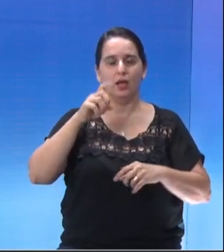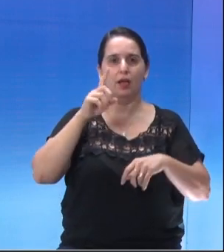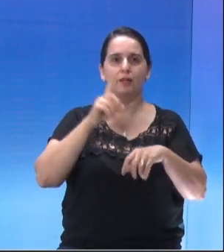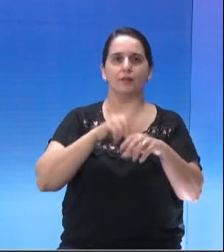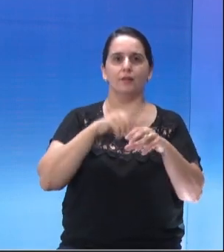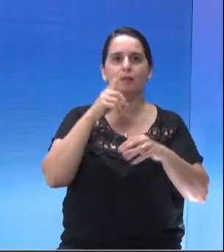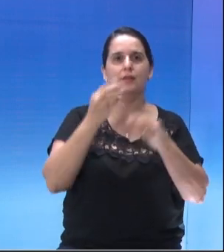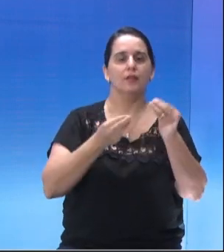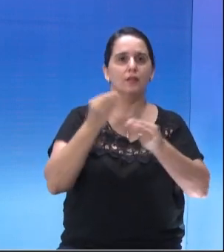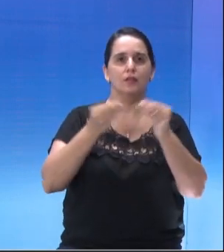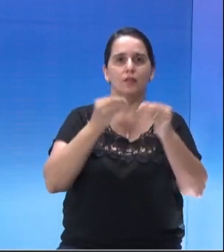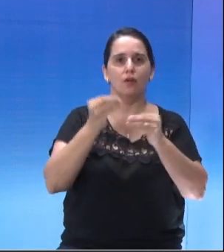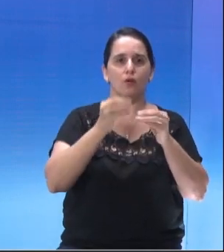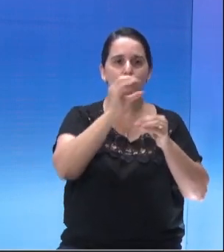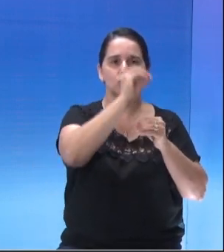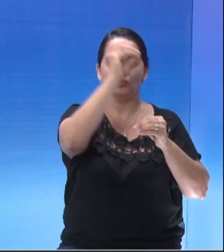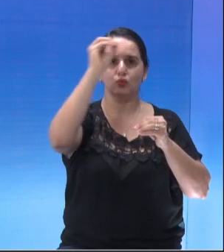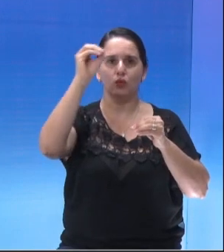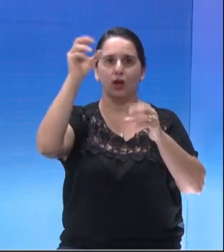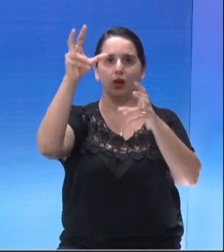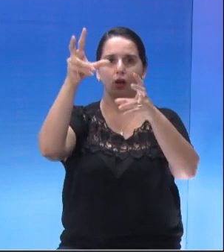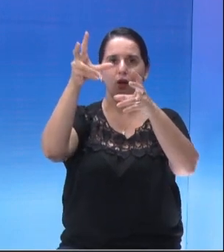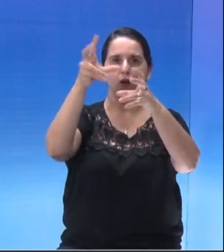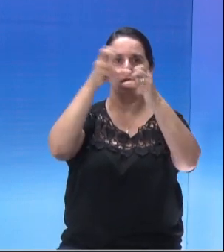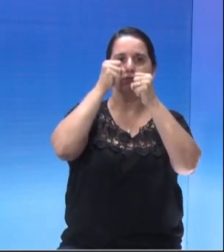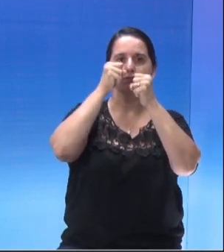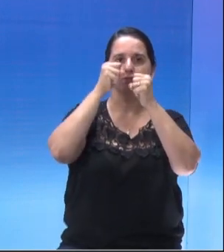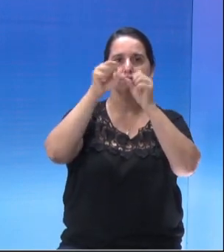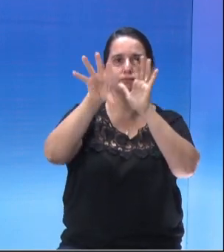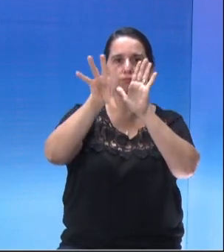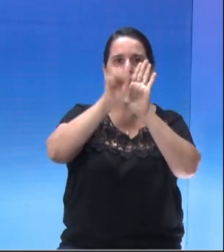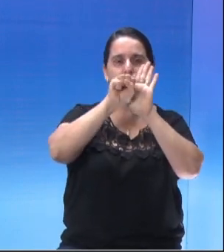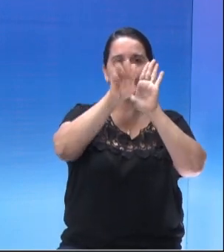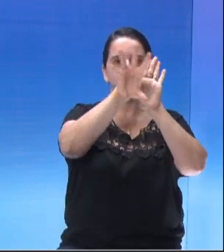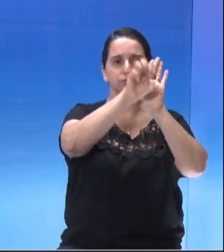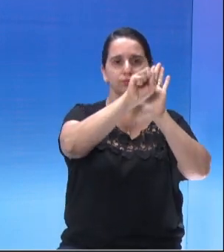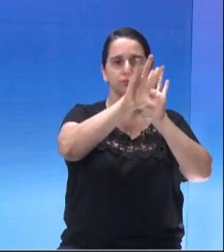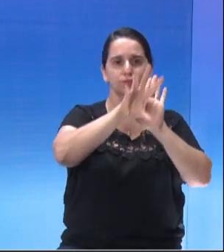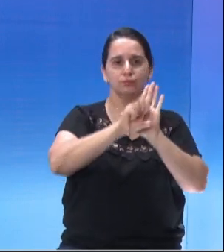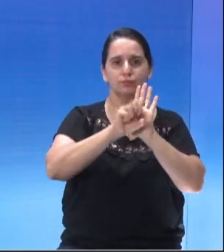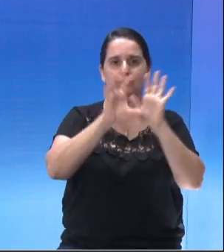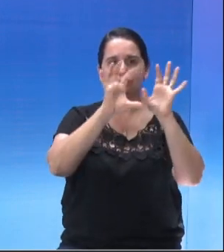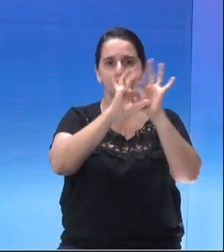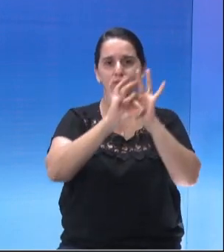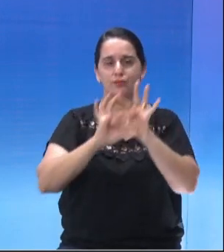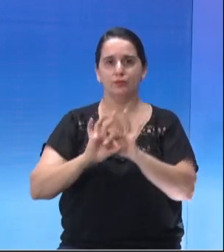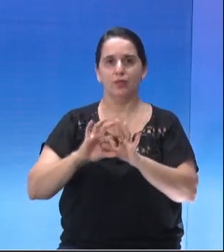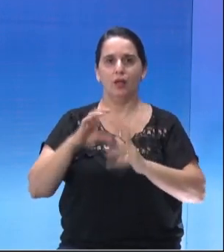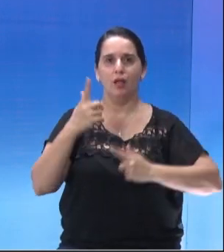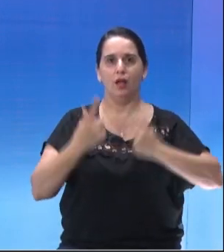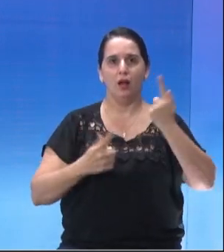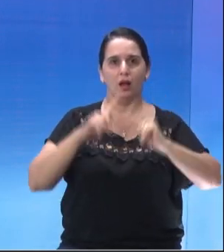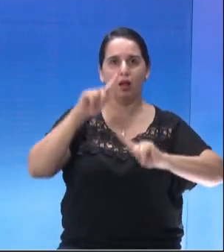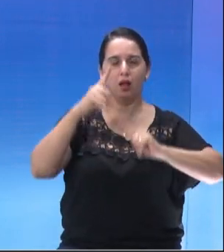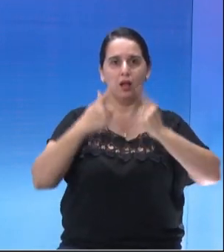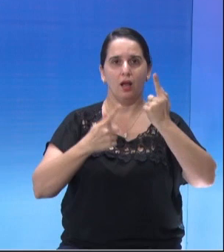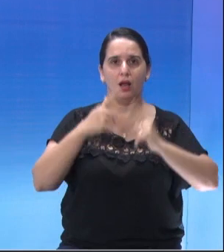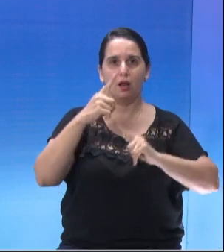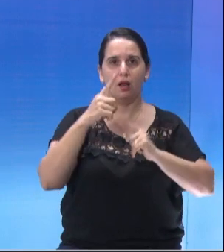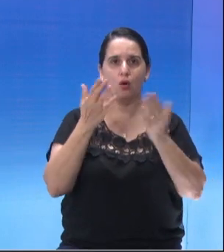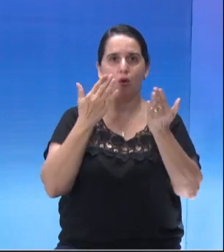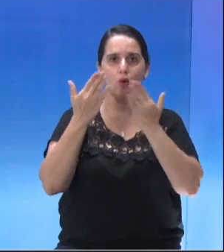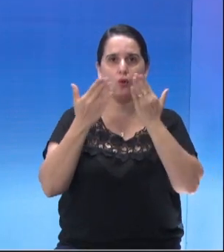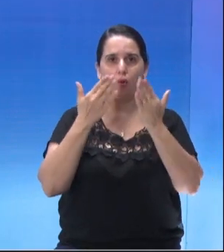um dado átomo em atrair elétrons para si quando em uma ligação química. Nesse caso,